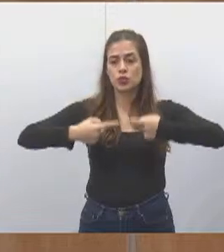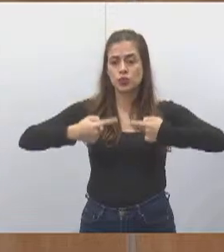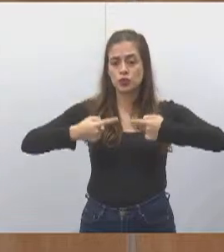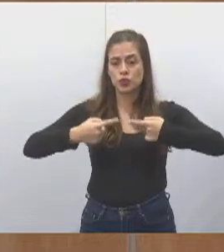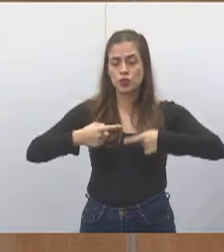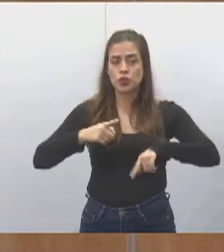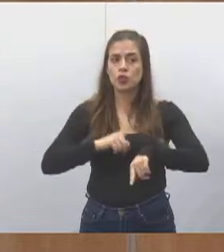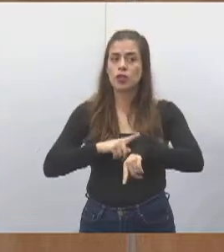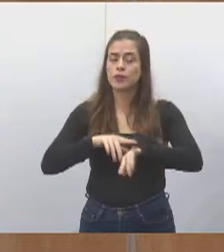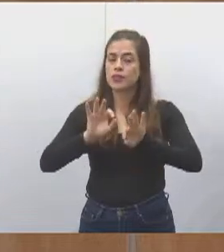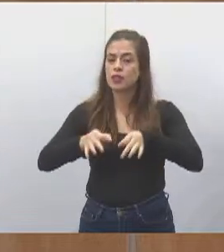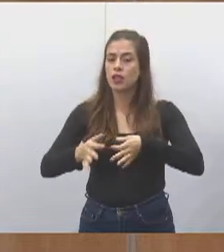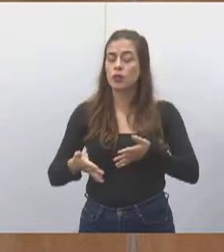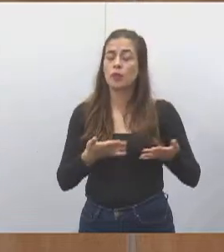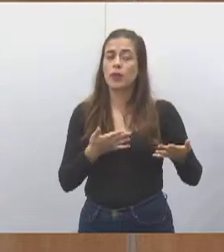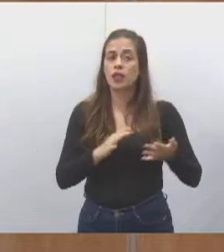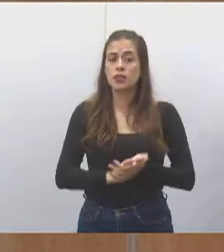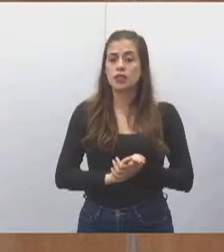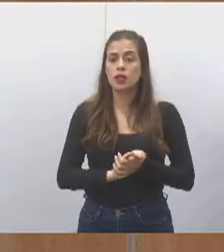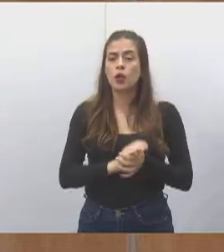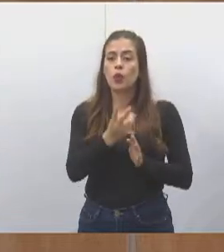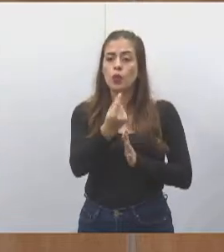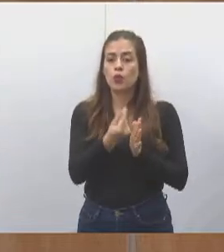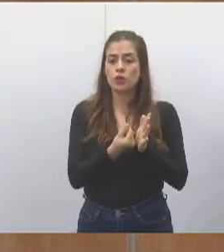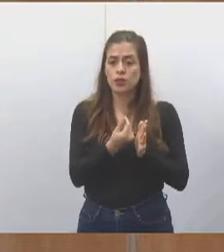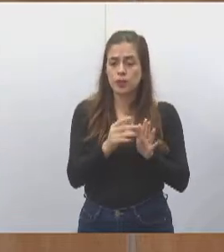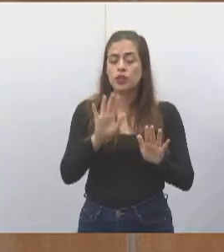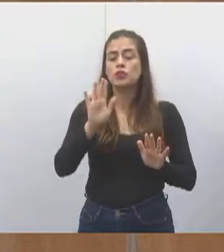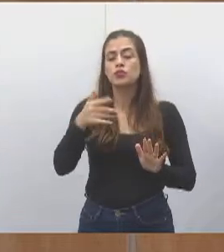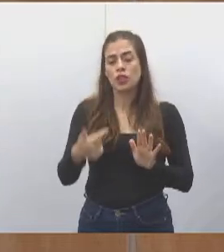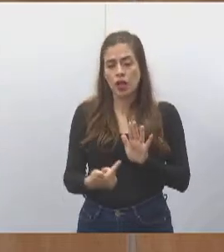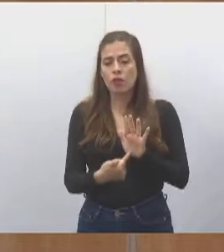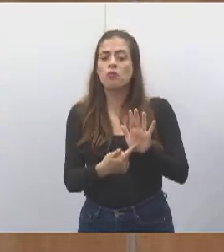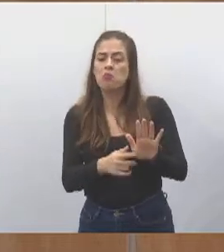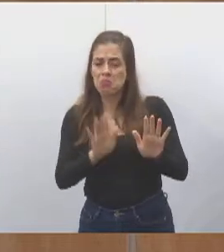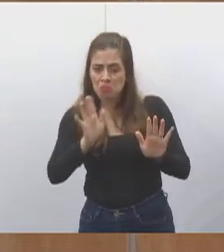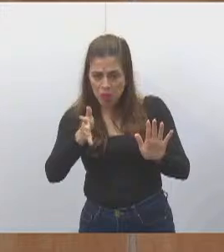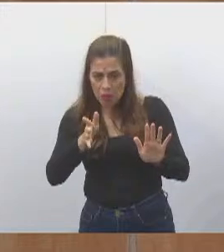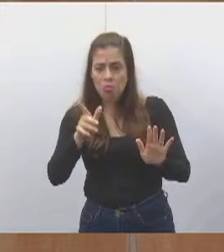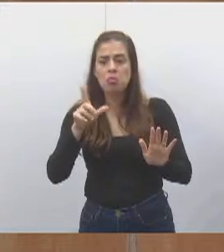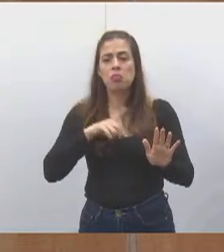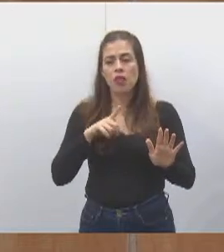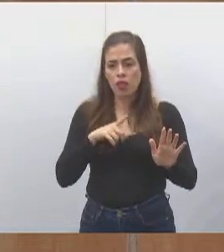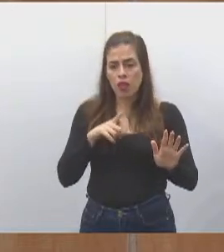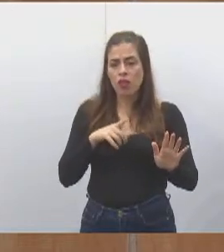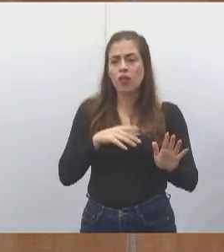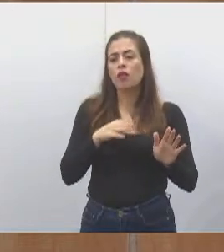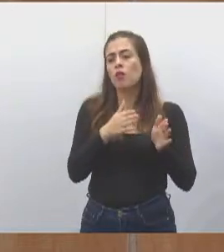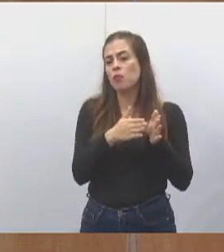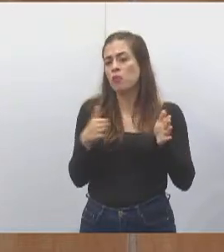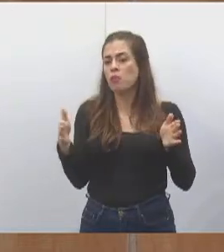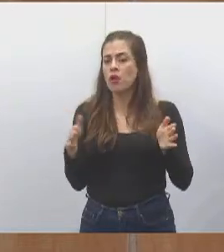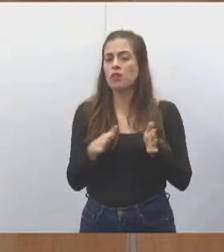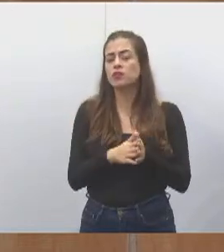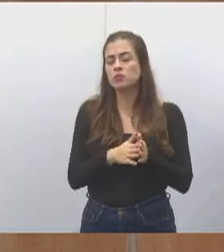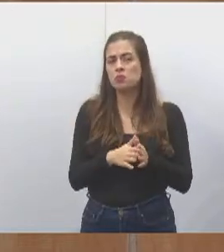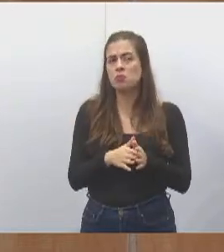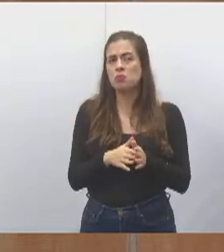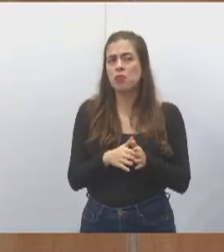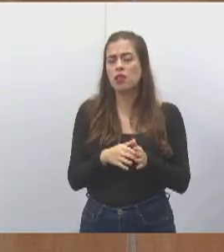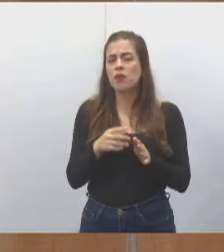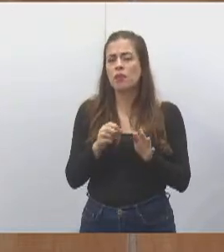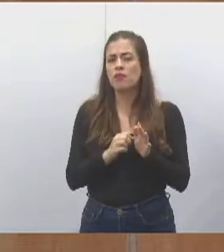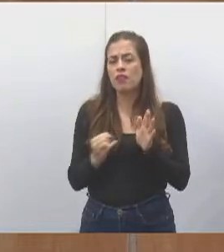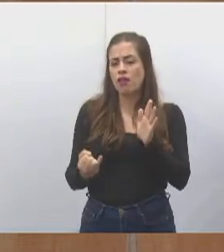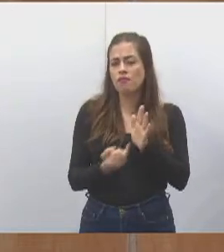momento oportuno, mas o orçamento ele já trata disso. A gente já previu uma margem, pelo menos a